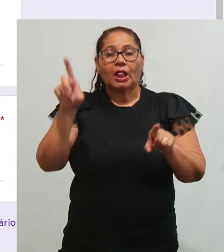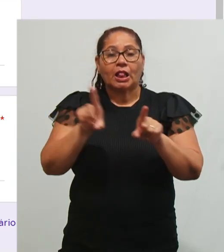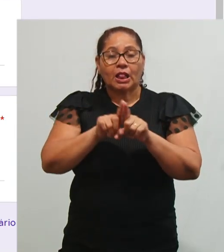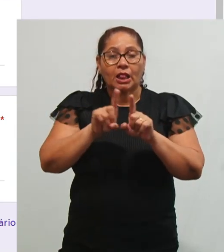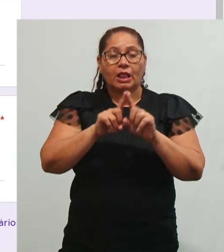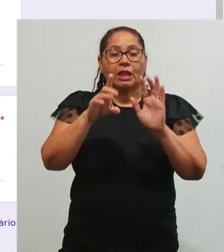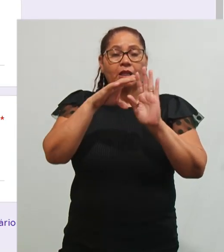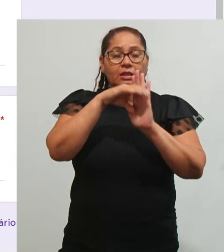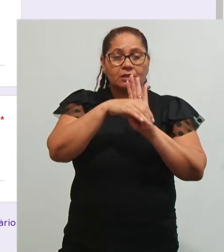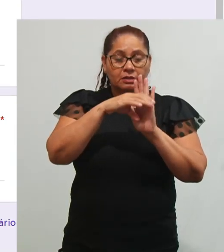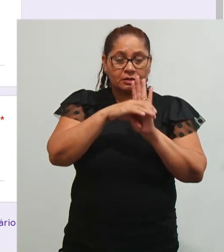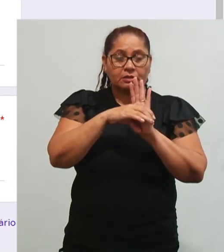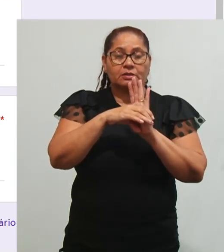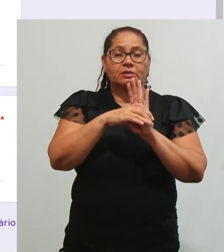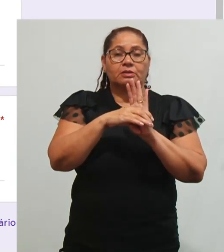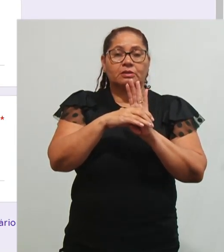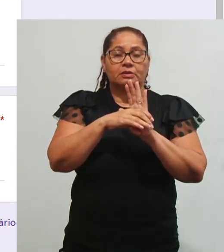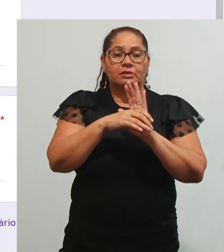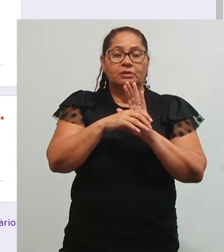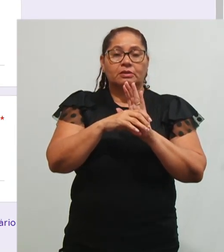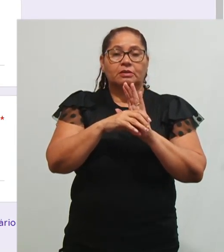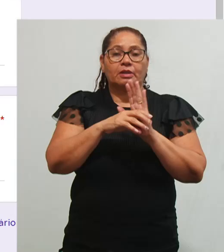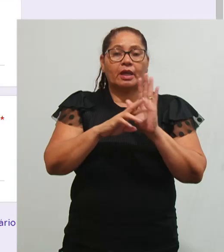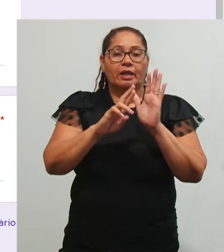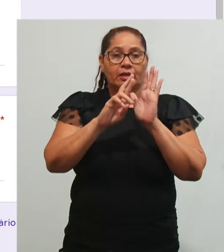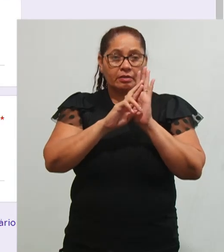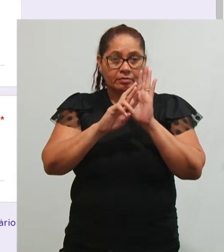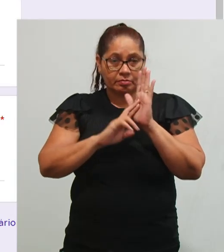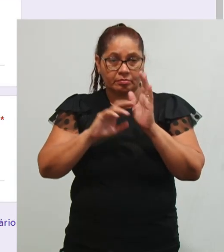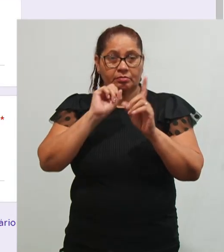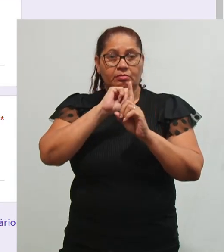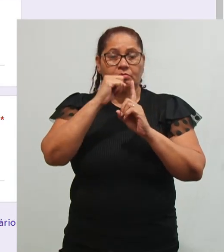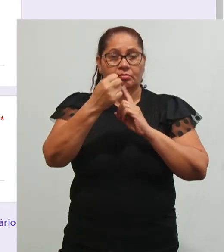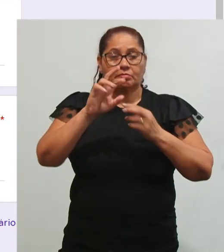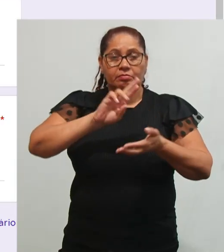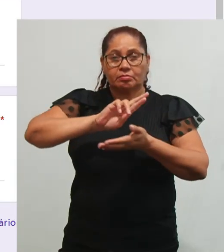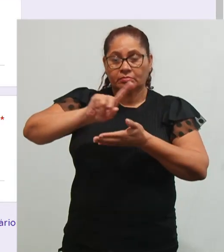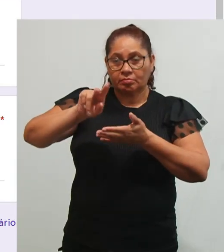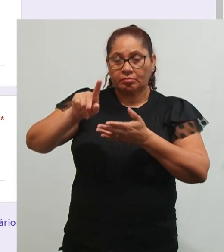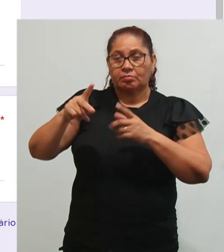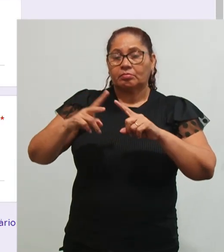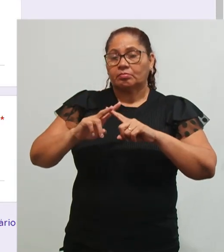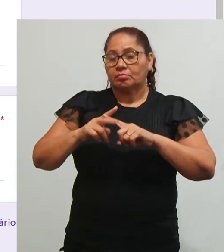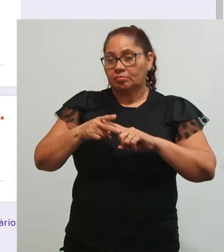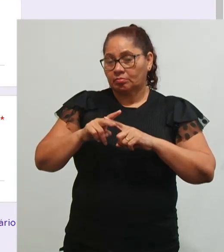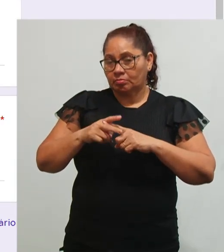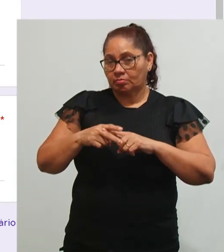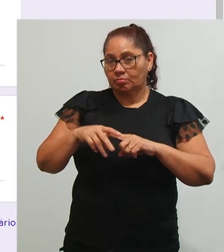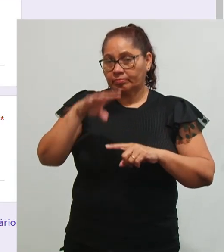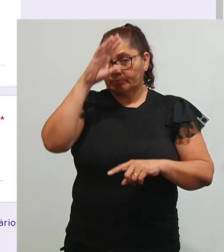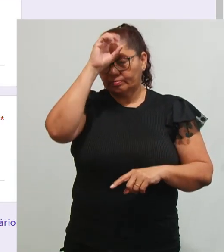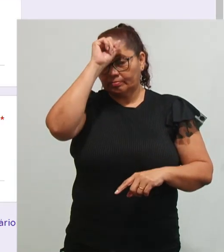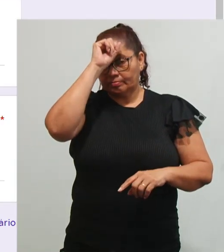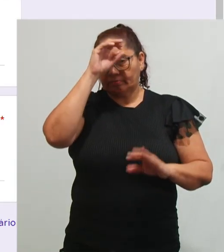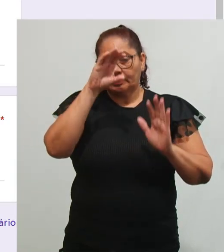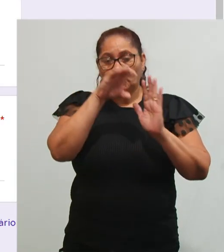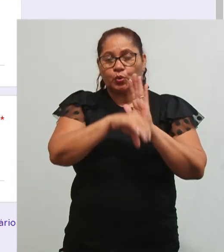de representação social, diversidade, regulação da aprendizagem e